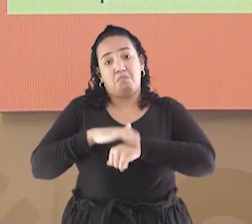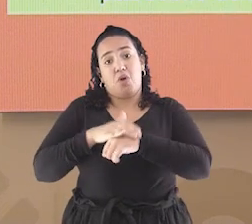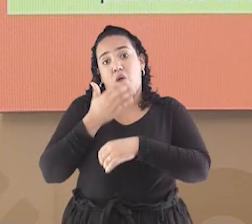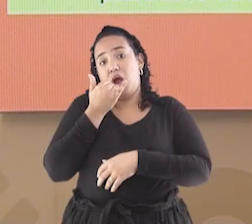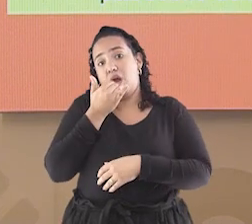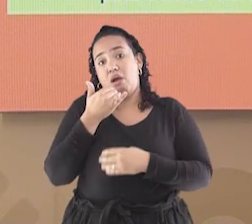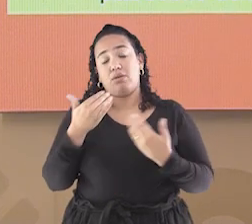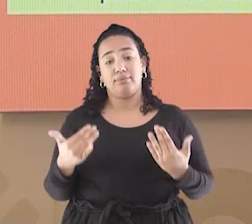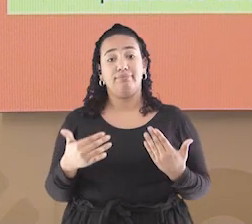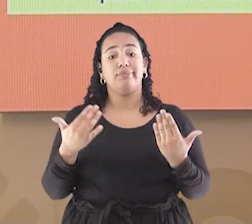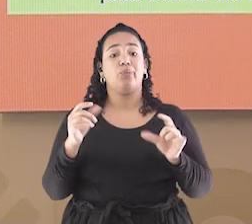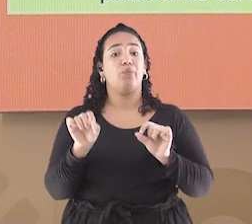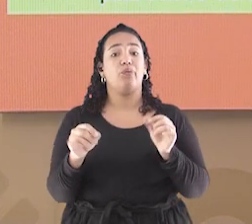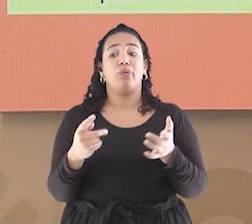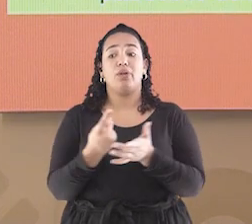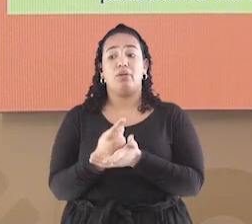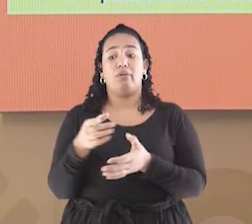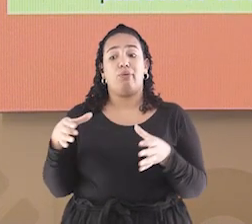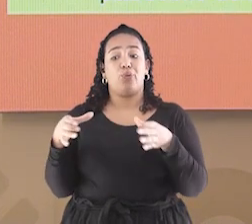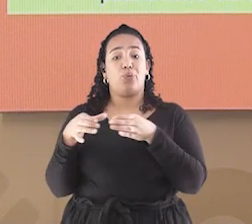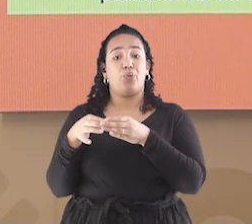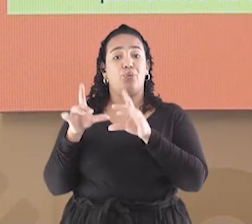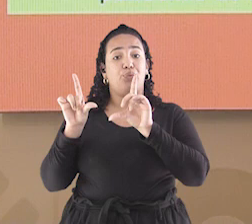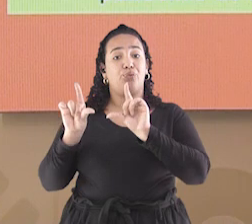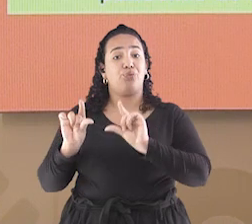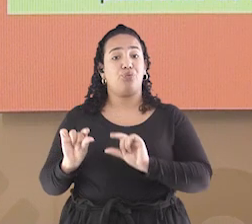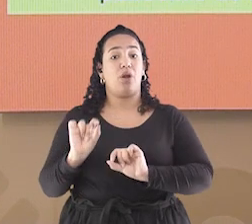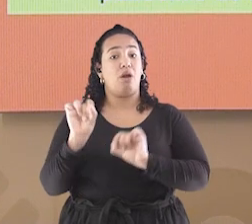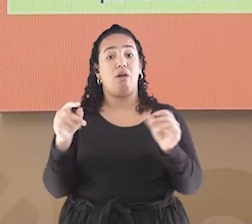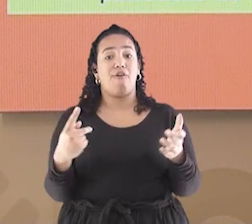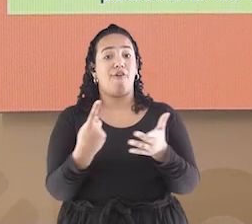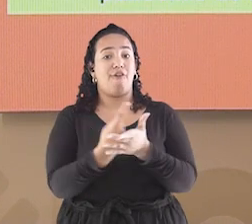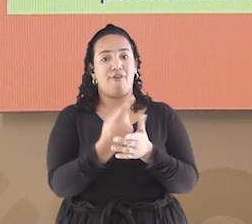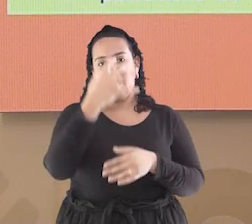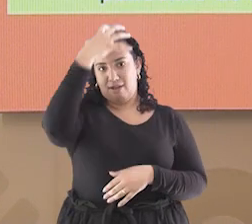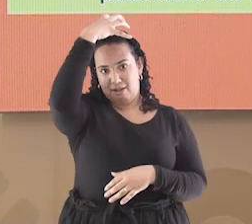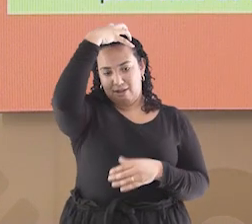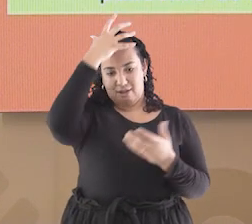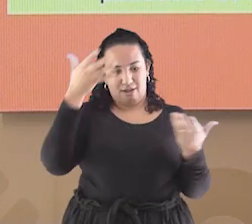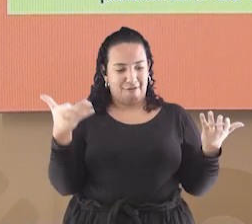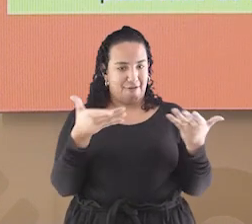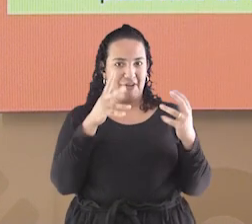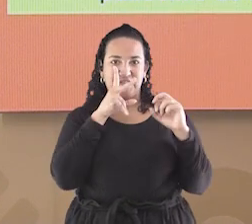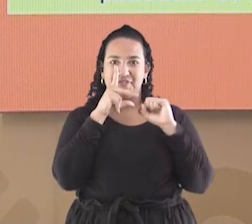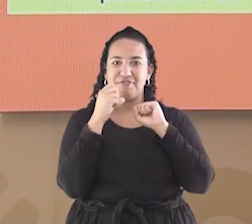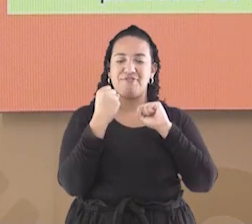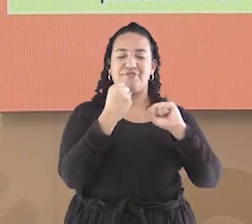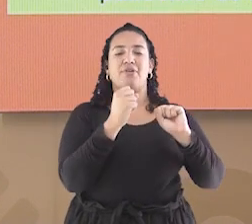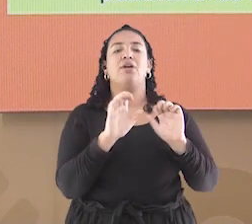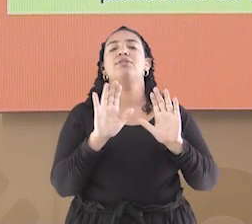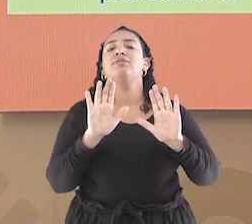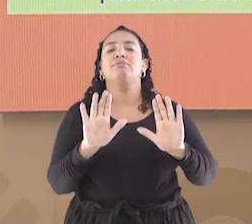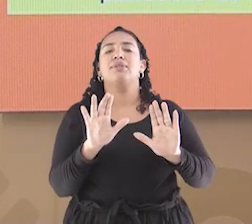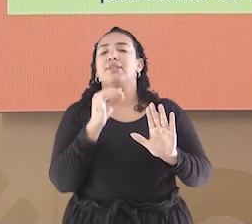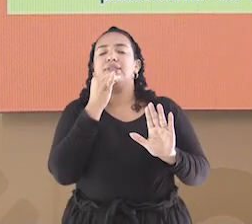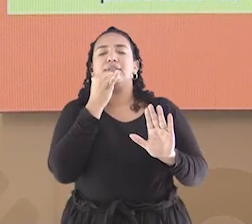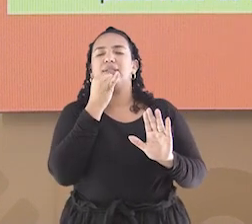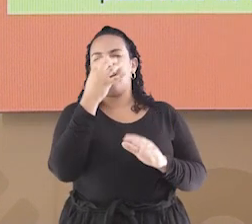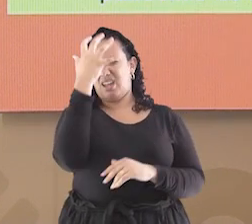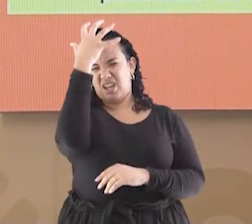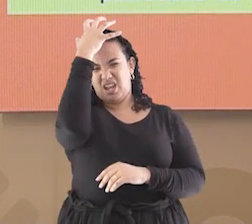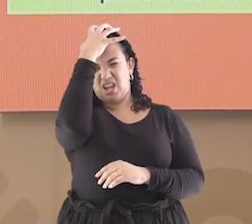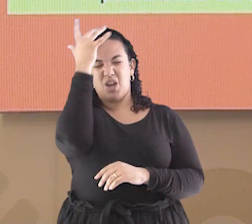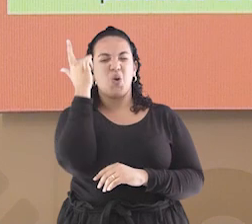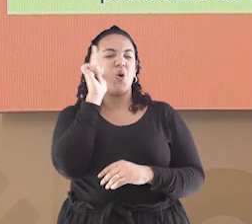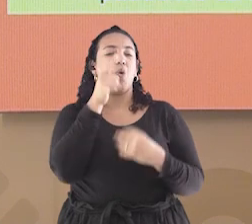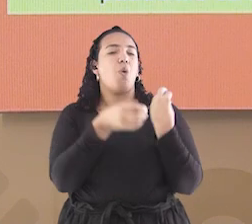diminuindo, o que abriu espaço para o fortalecimento dos reis. Tá, mas como o rei conseguiu fortalecer o seu poder político? Calma